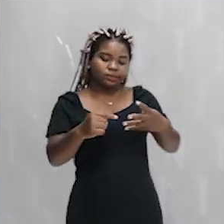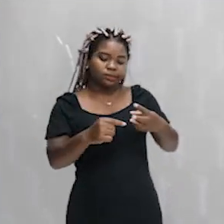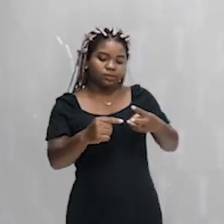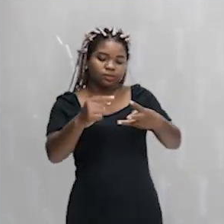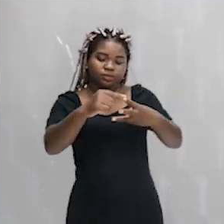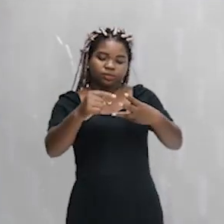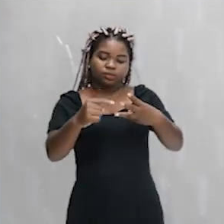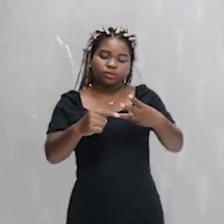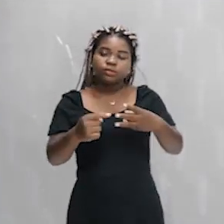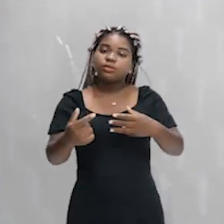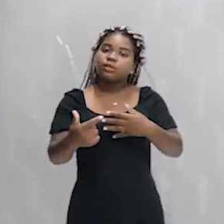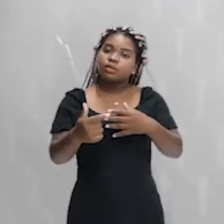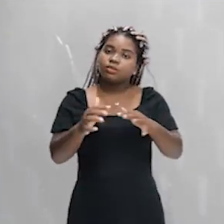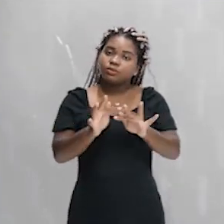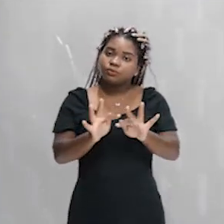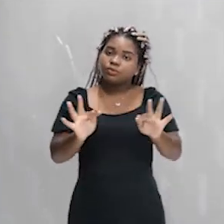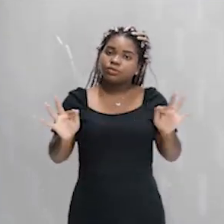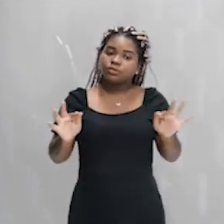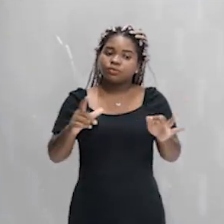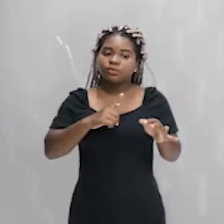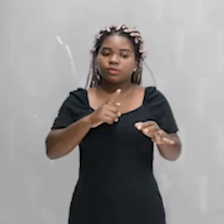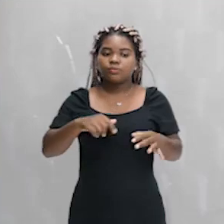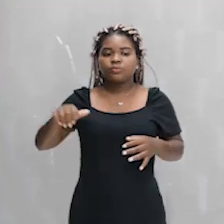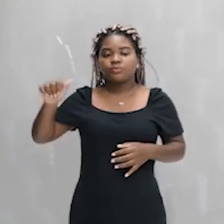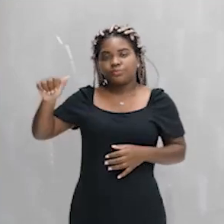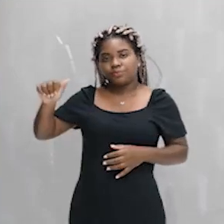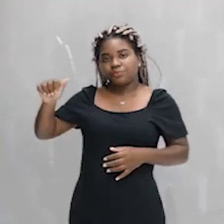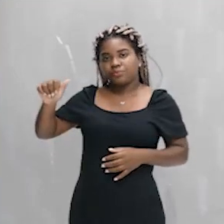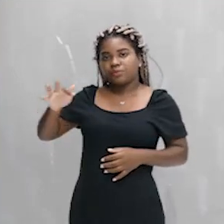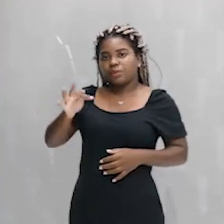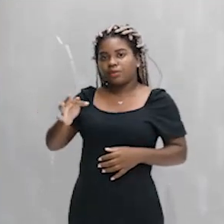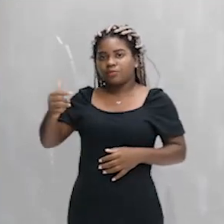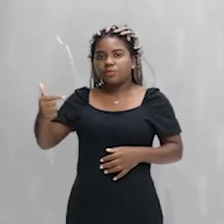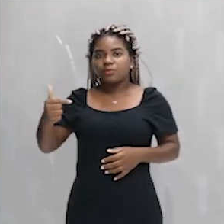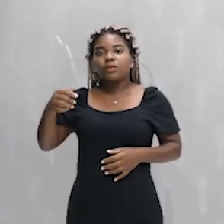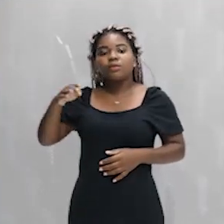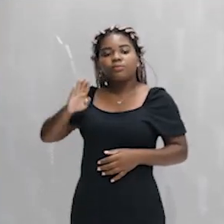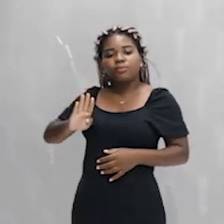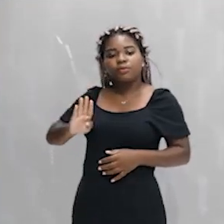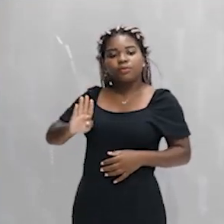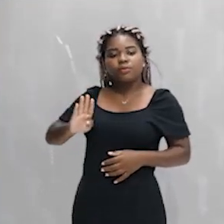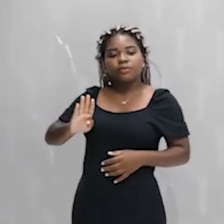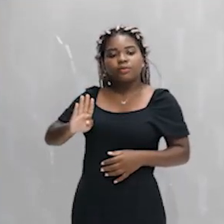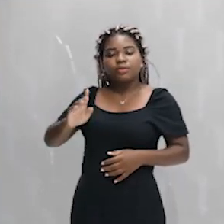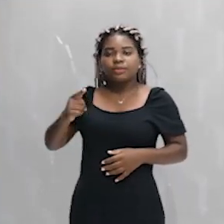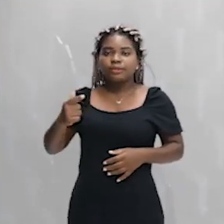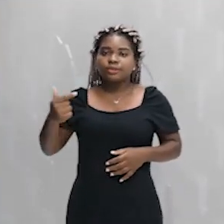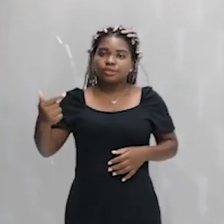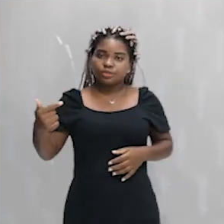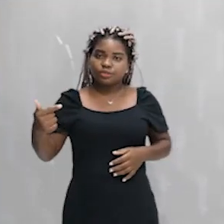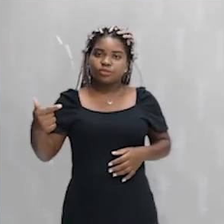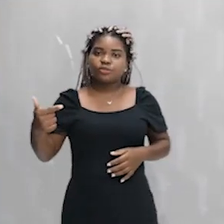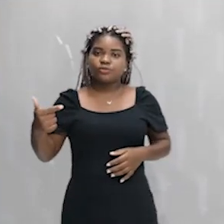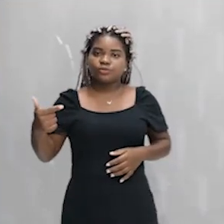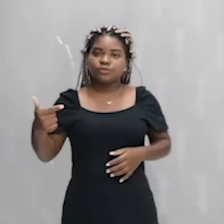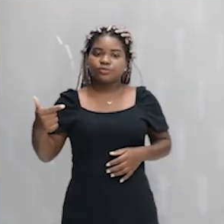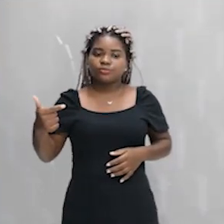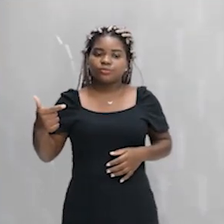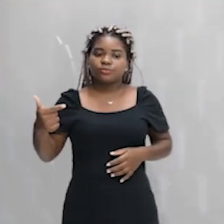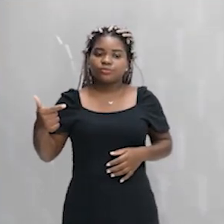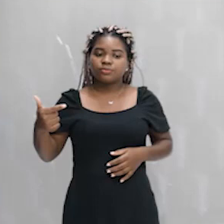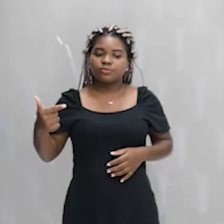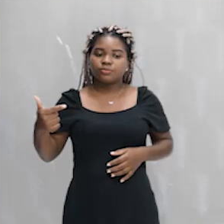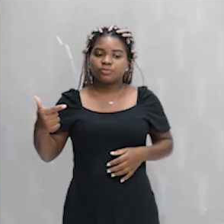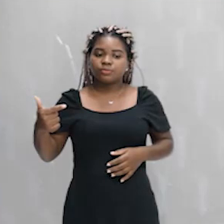na letra a imagem do 2, ou seja, o f do 2. Na letra B, o g de 2, também a imagem, só que de uma